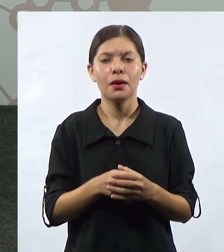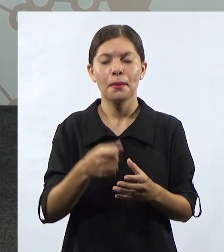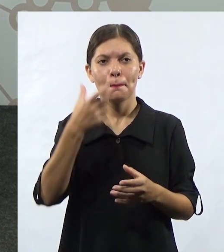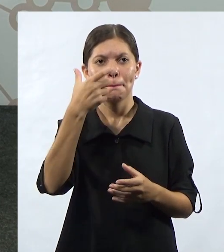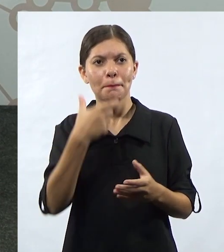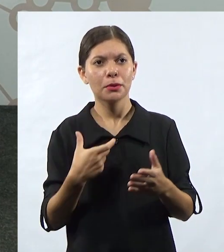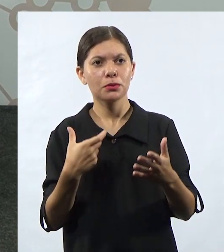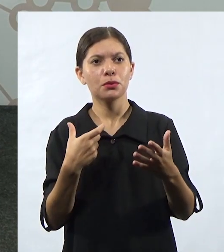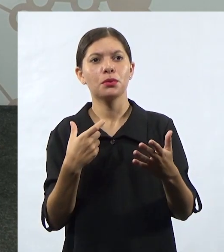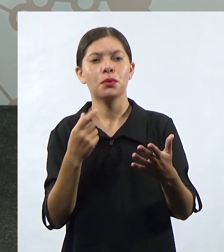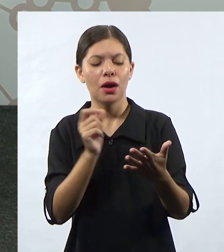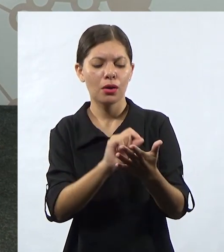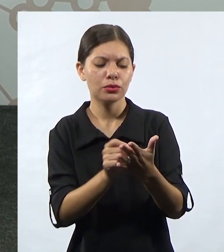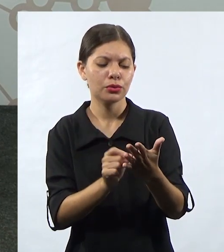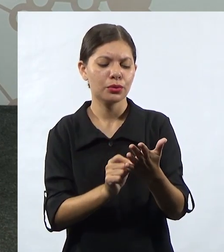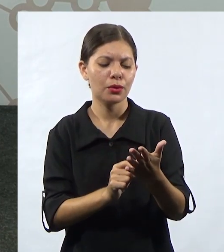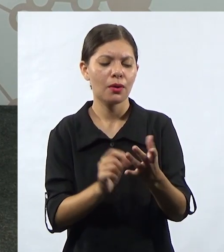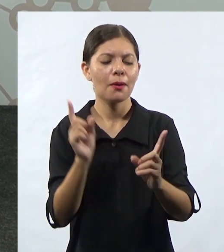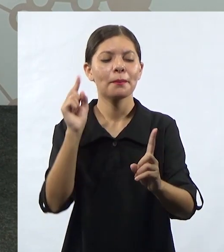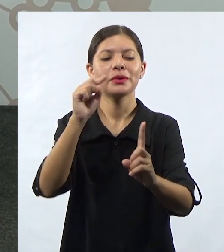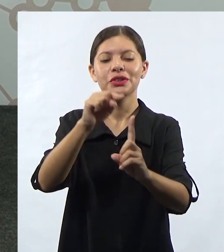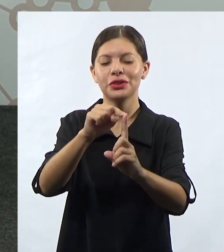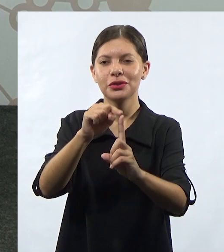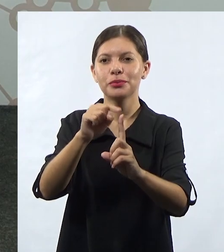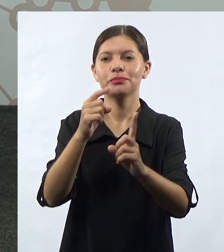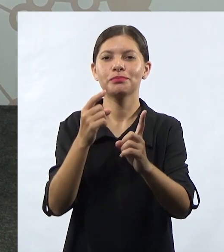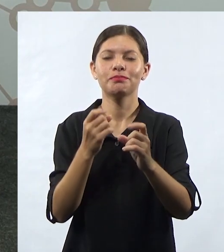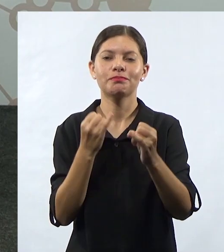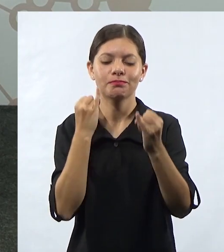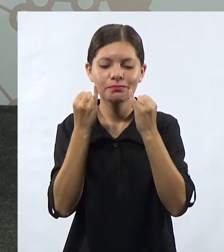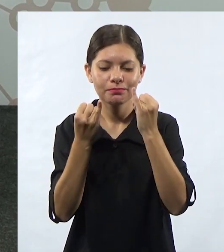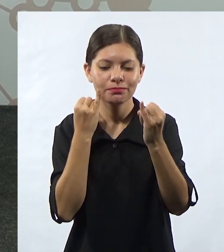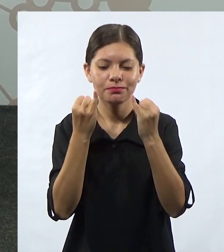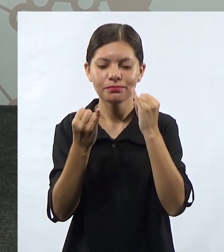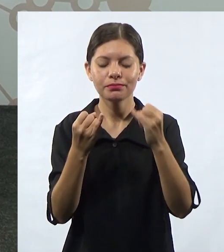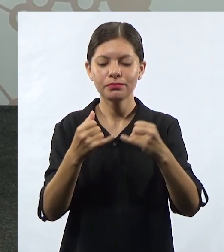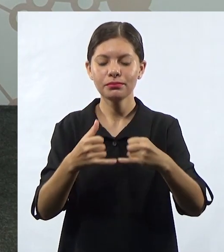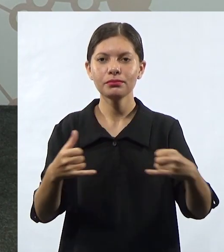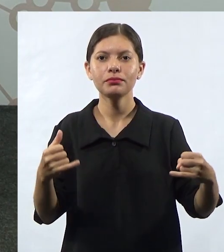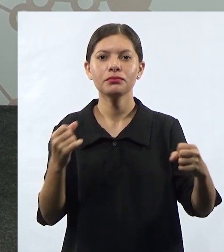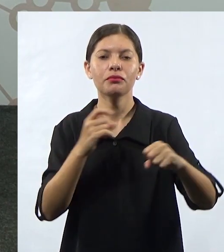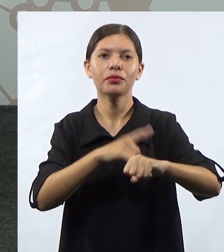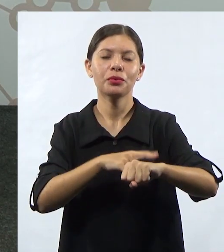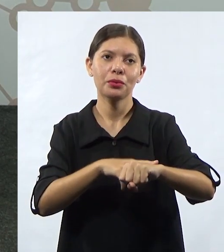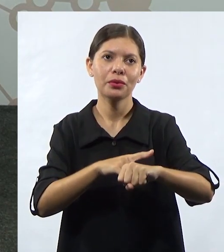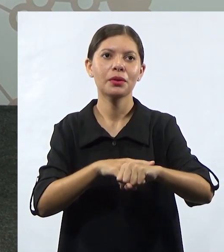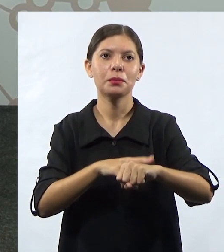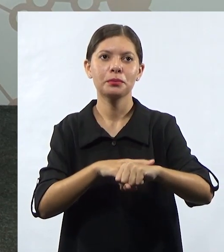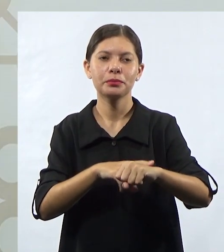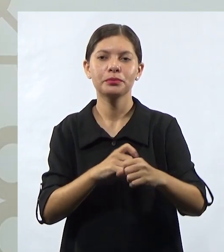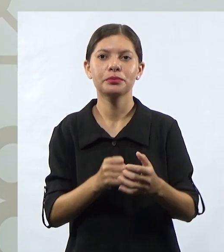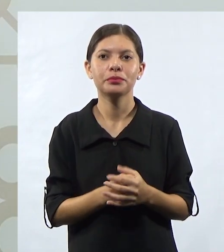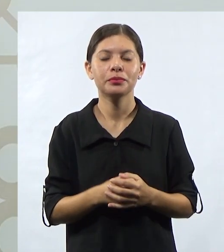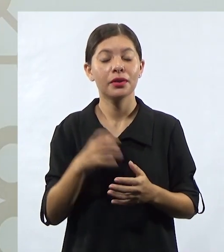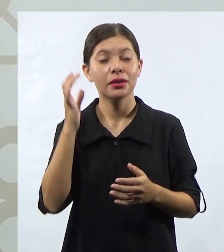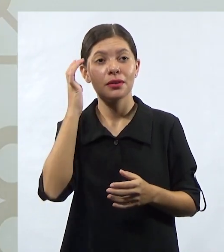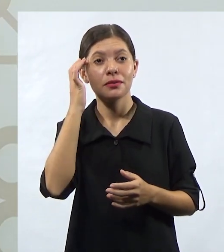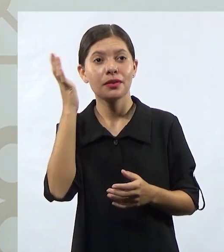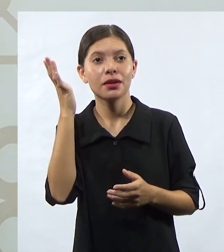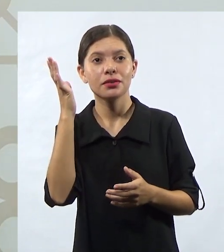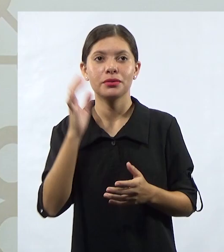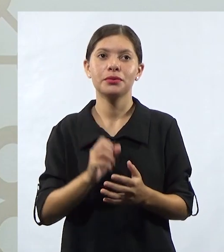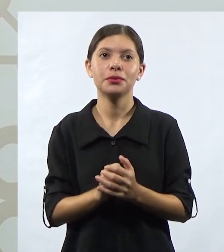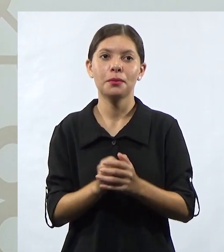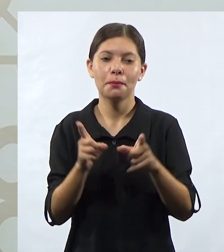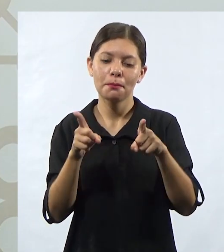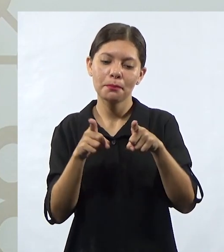bastante objetivo nas informações da linha do tempo. A não ser, evidentemente, que ele queira